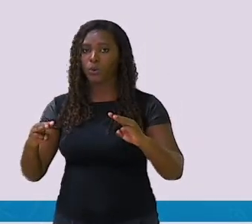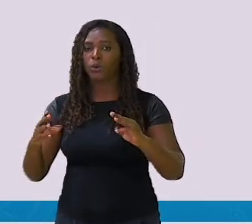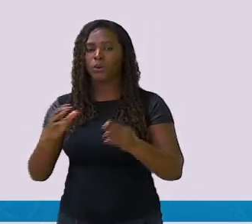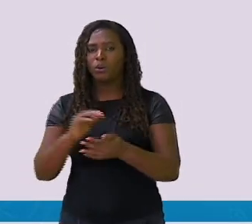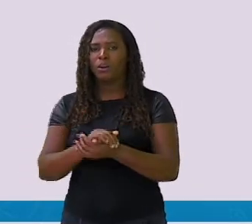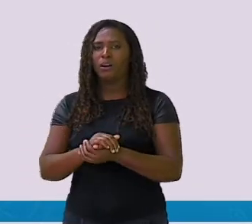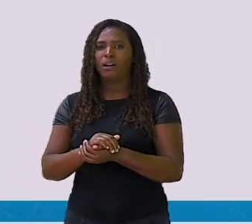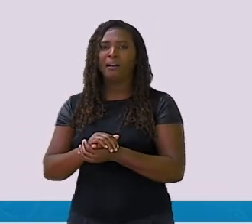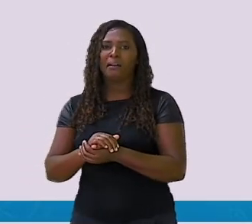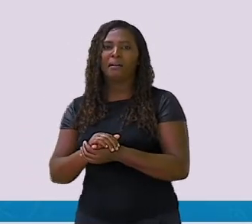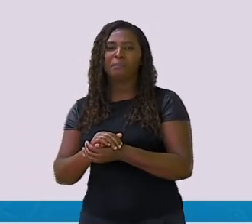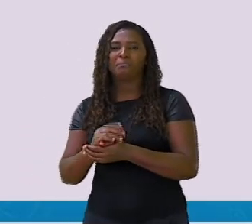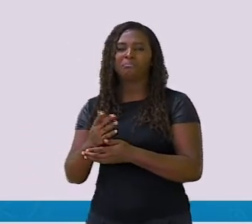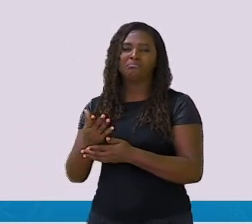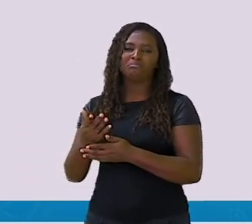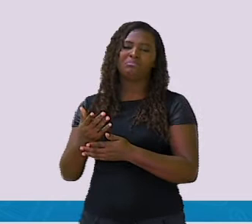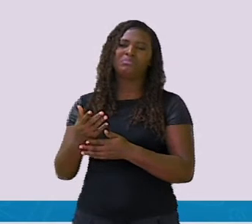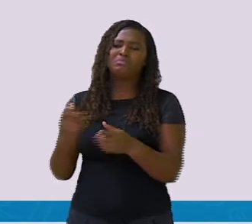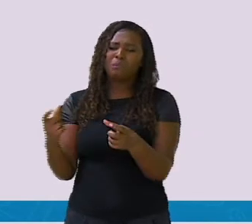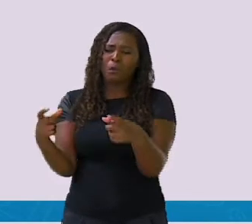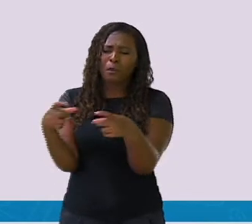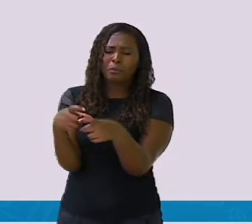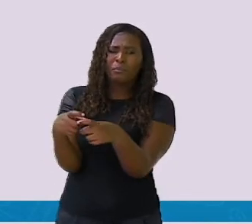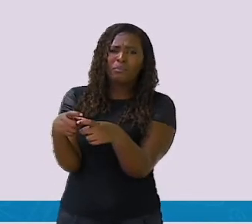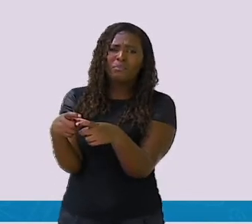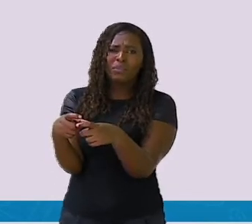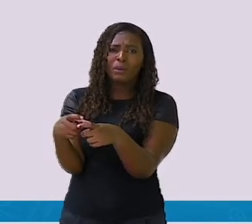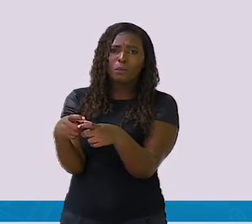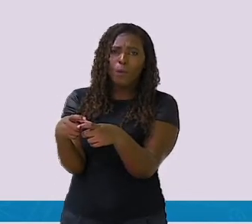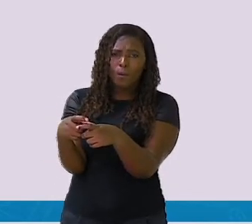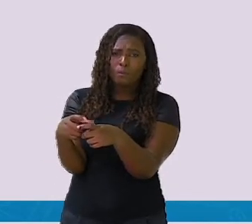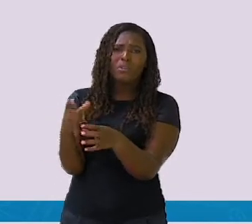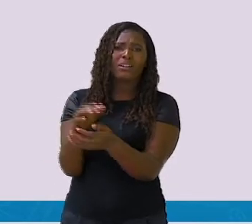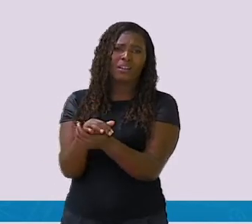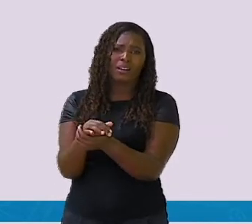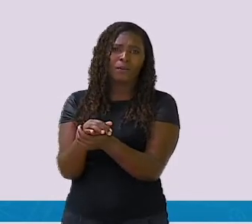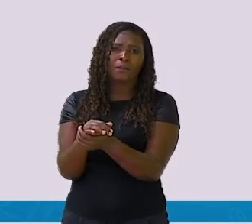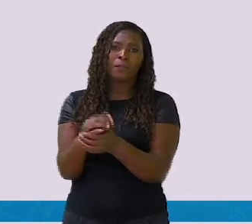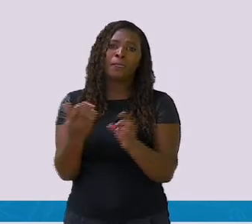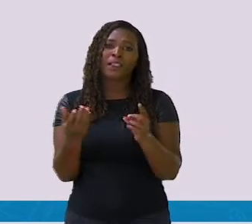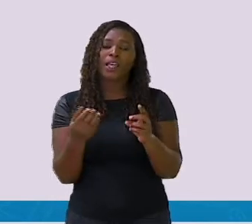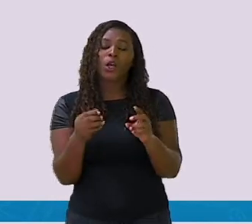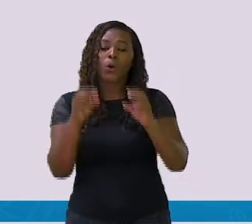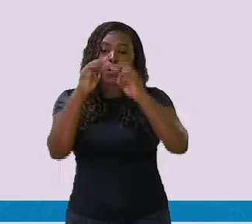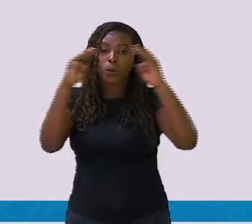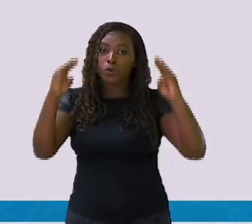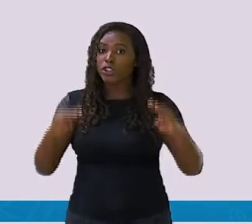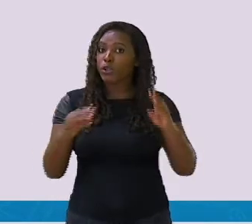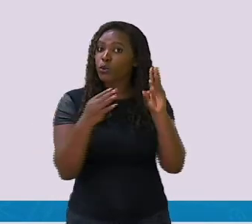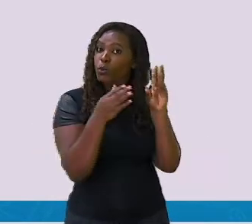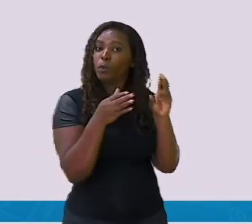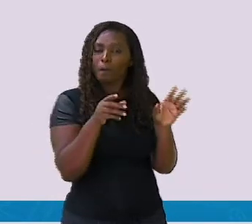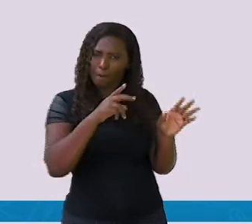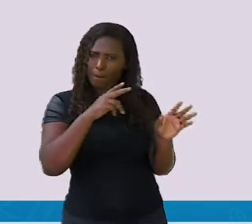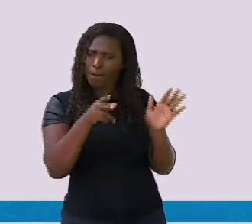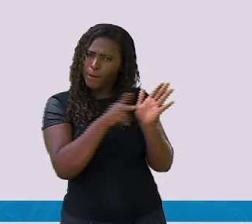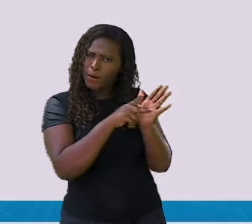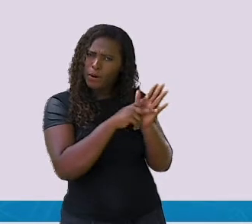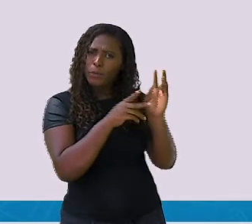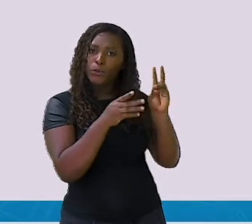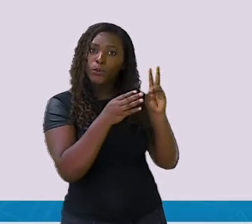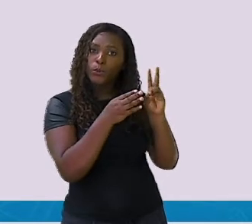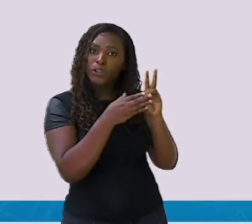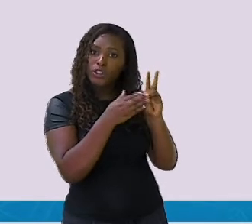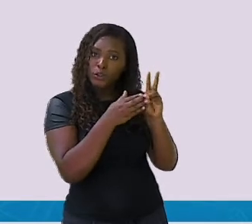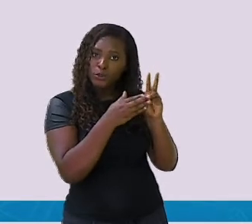que apresenta lá toda a história daquela região, né? O Louvre já é um museu muito grande,